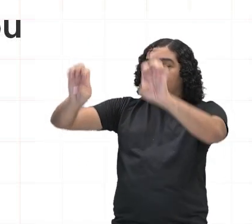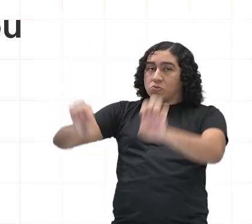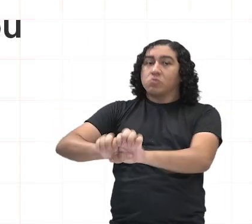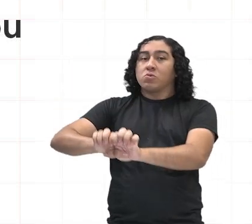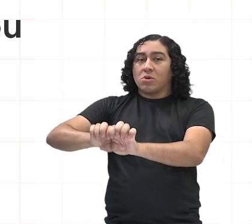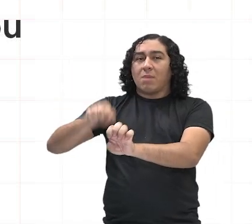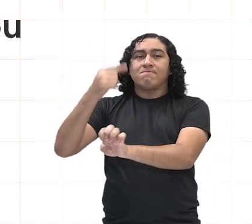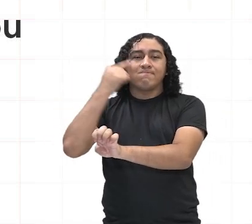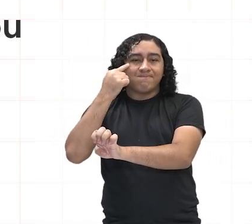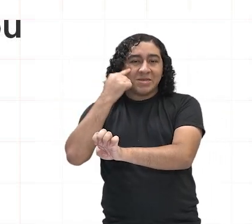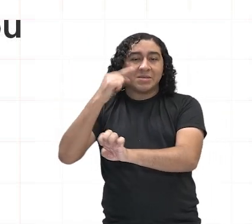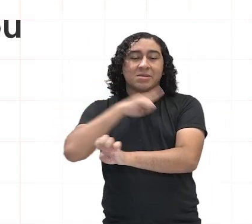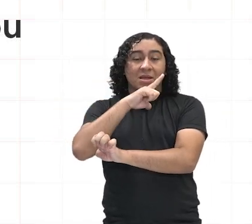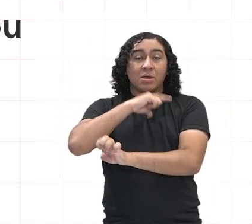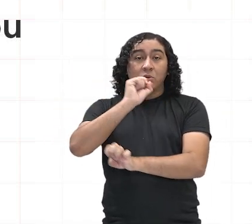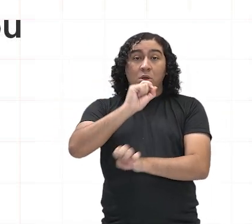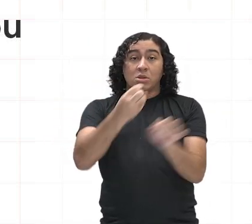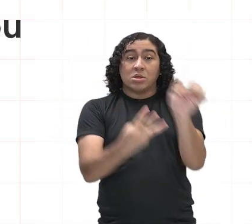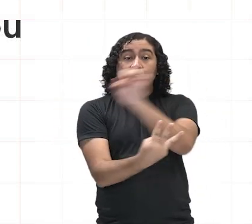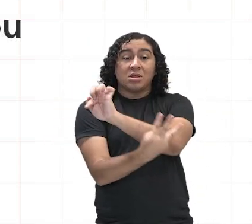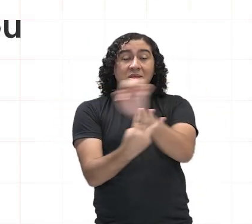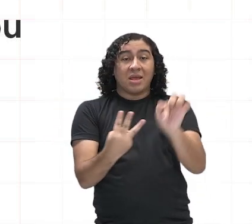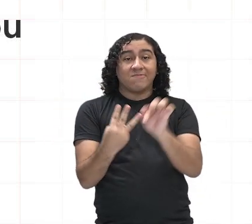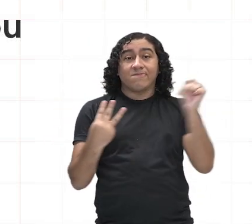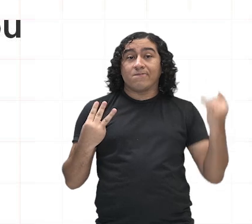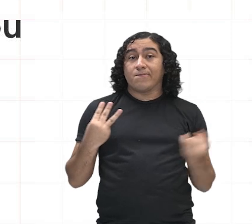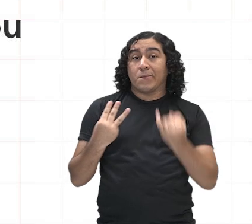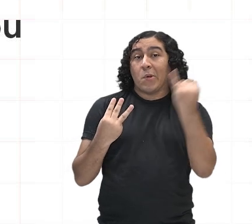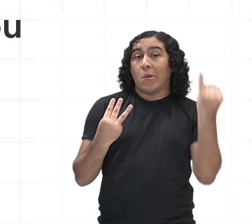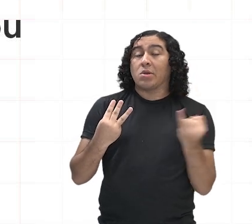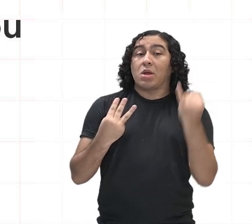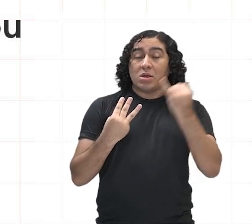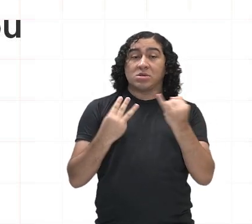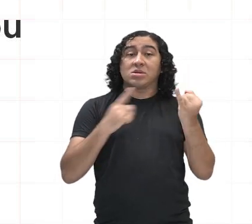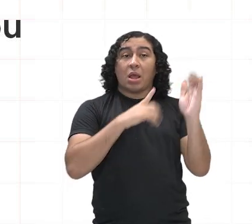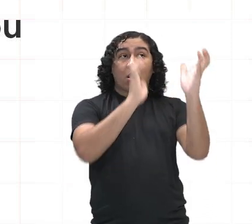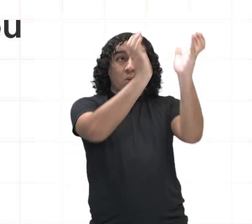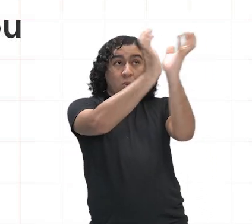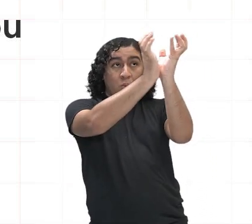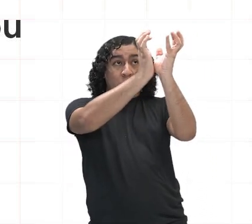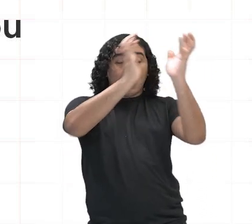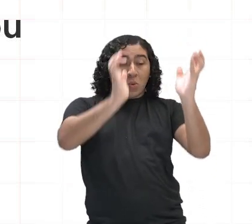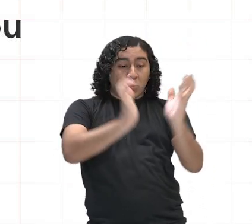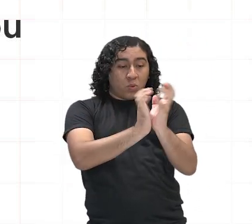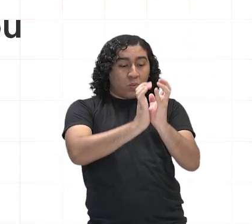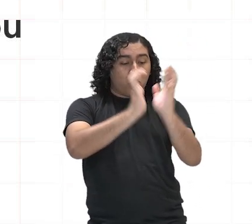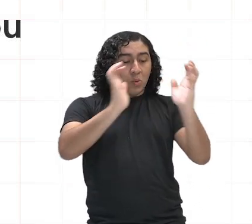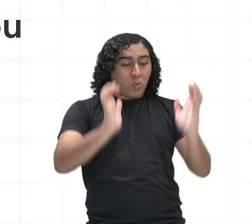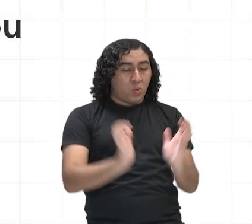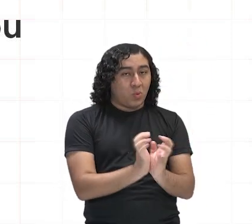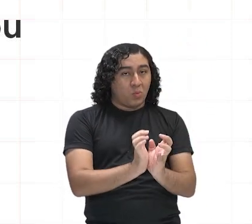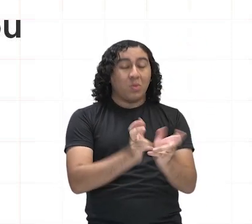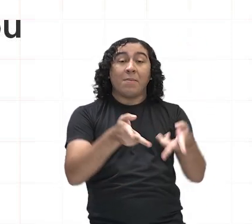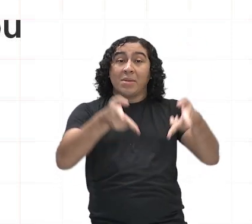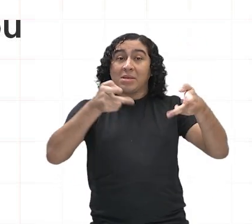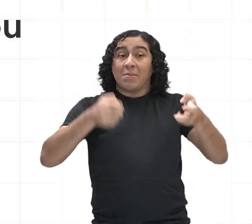né, esses três importantes, tá? Essas três importantes classes, tá? Vamos lá, então, a